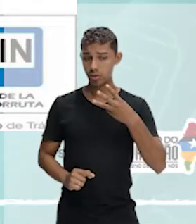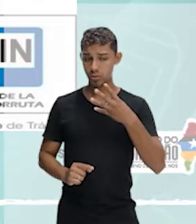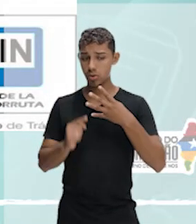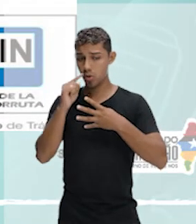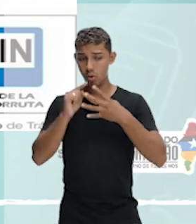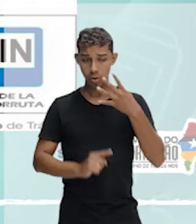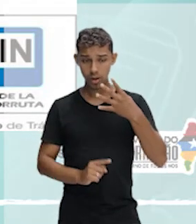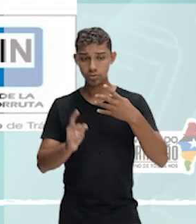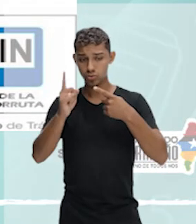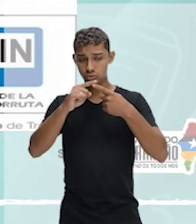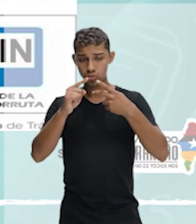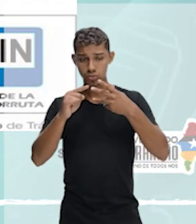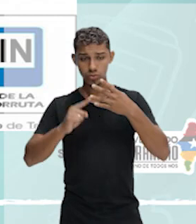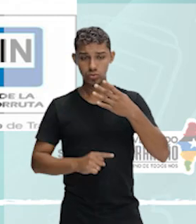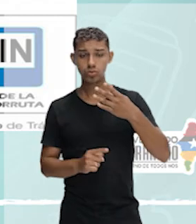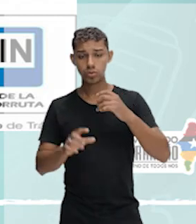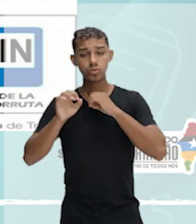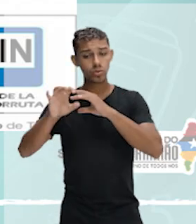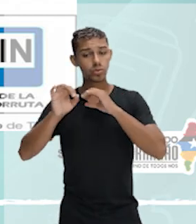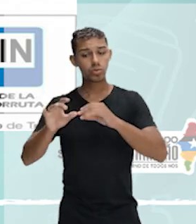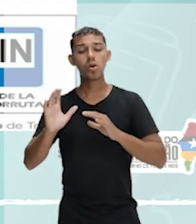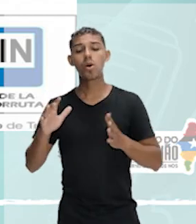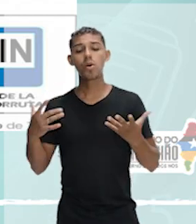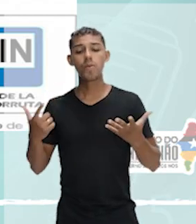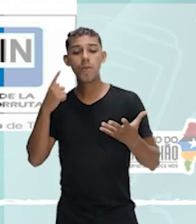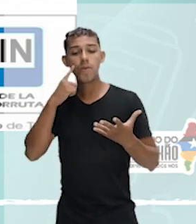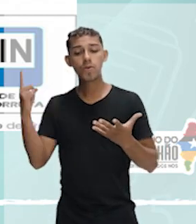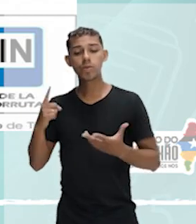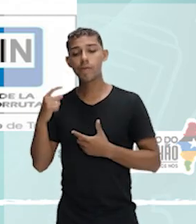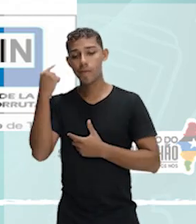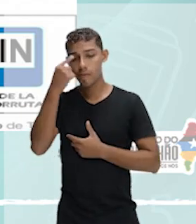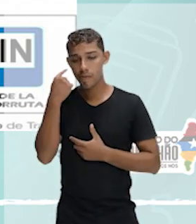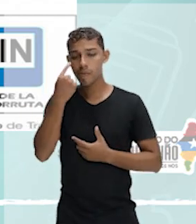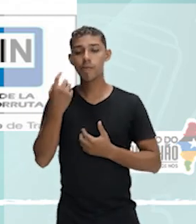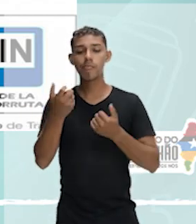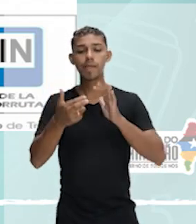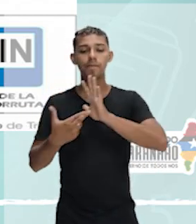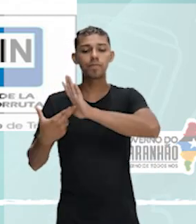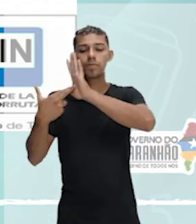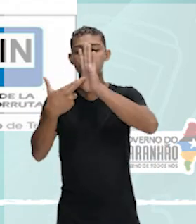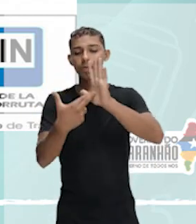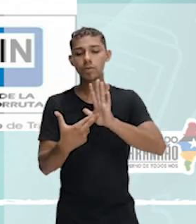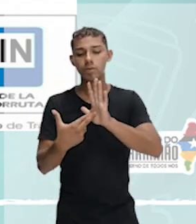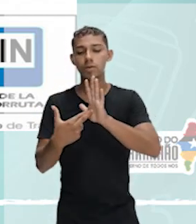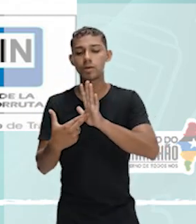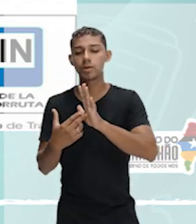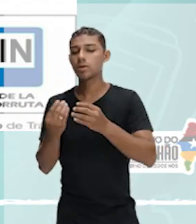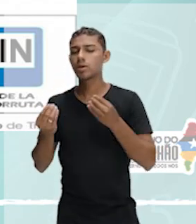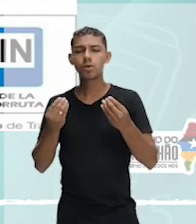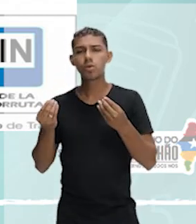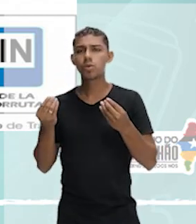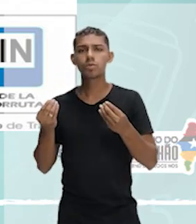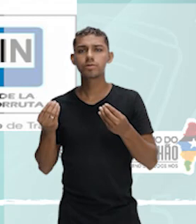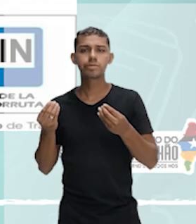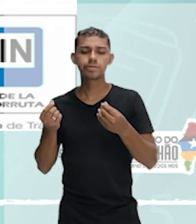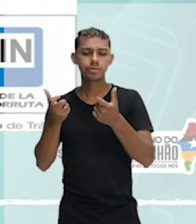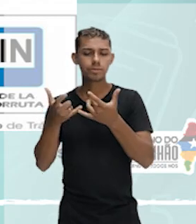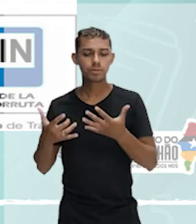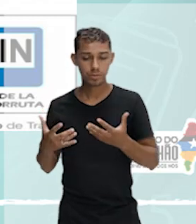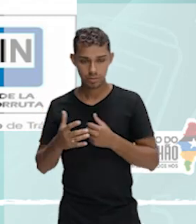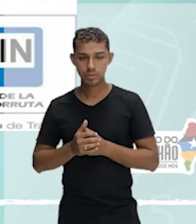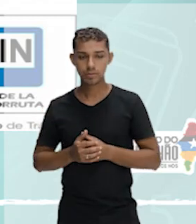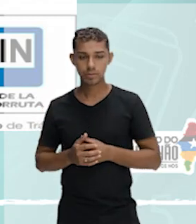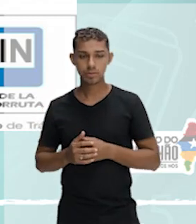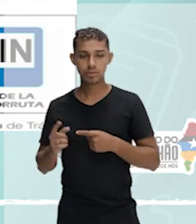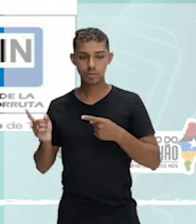trânsito? Aqui nós vamos te ensinar quais são esses 4 tipos que representam e como se compõem, tá? Então, eu